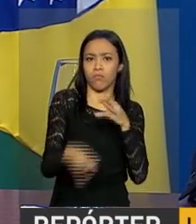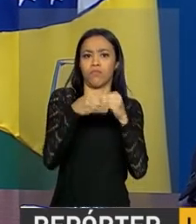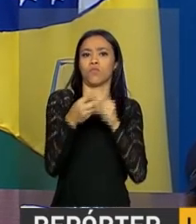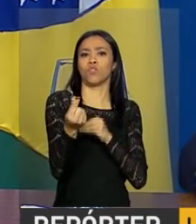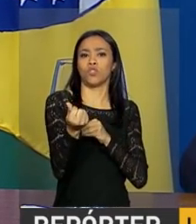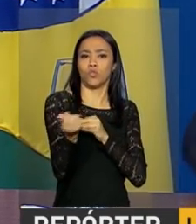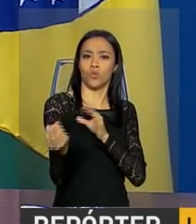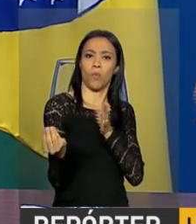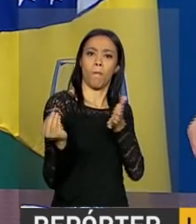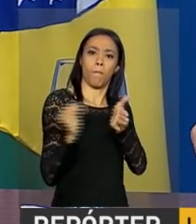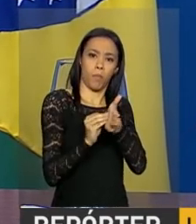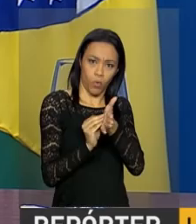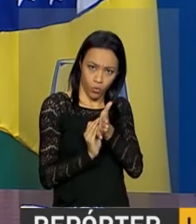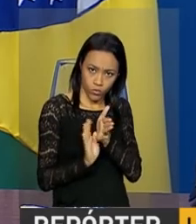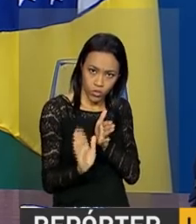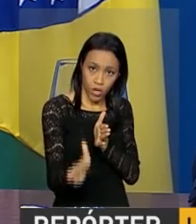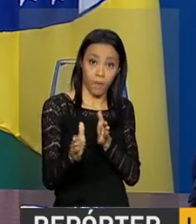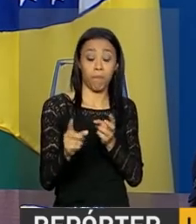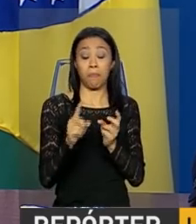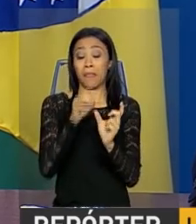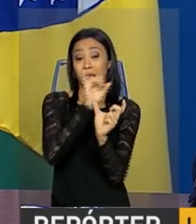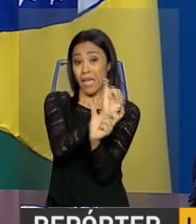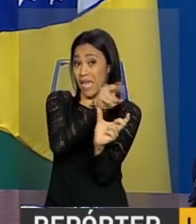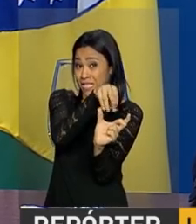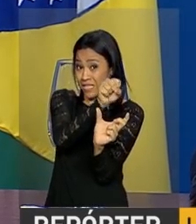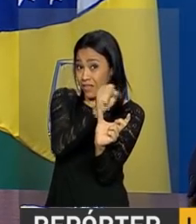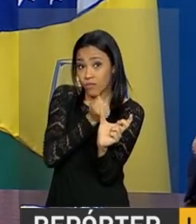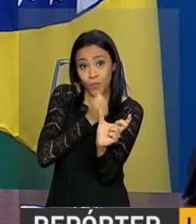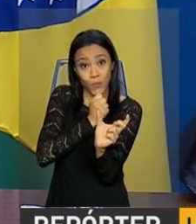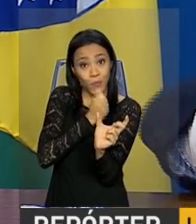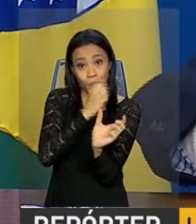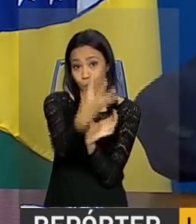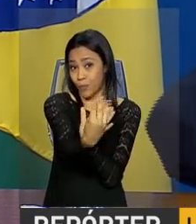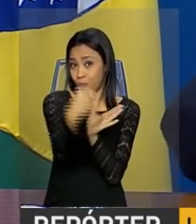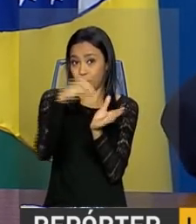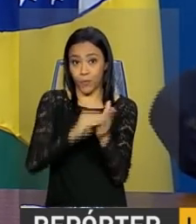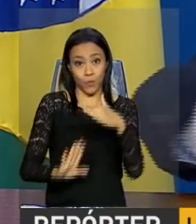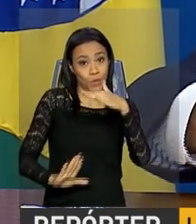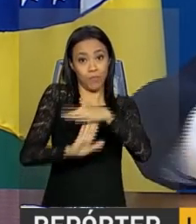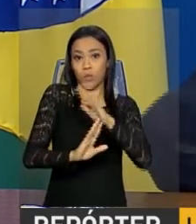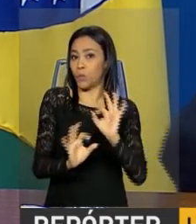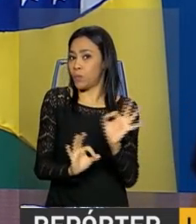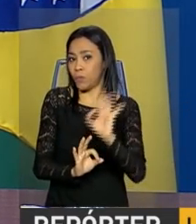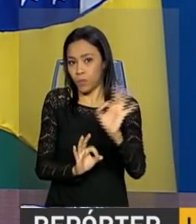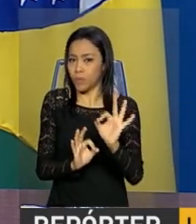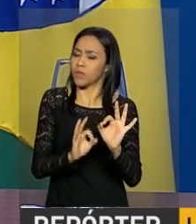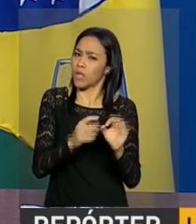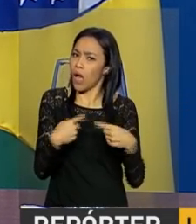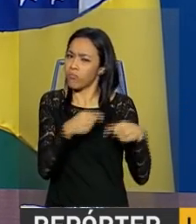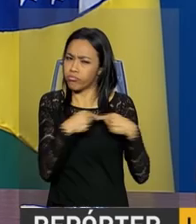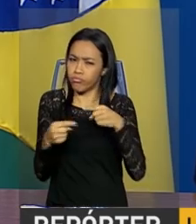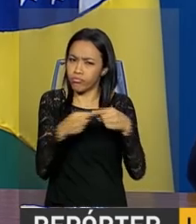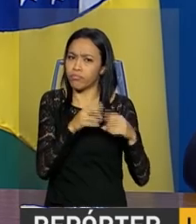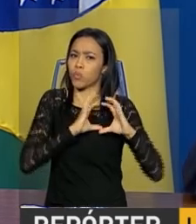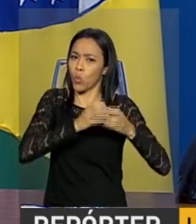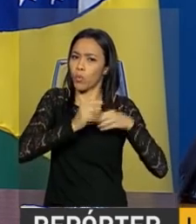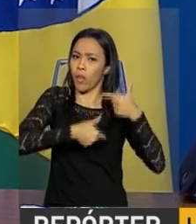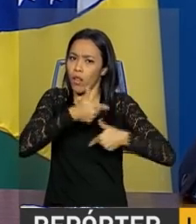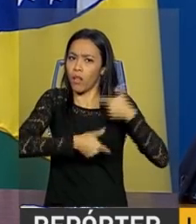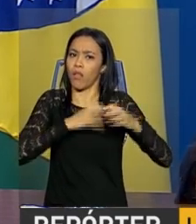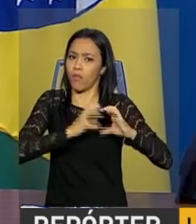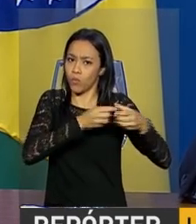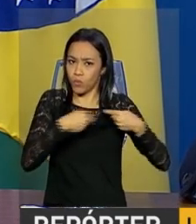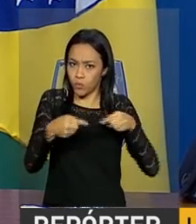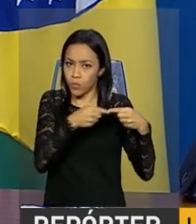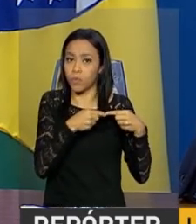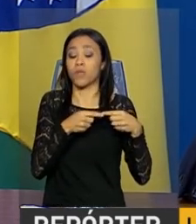Ponto, né? E previdência já está em andamento. E isto engloba esses outros itens que você